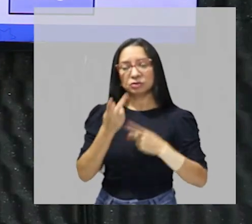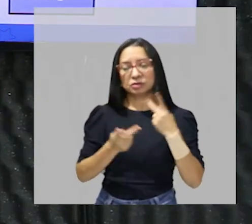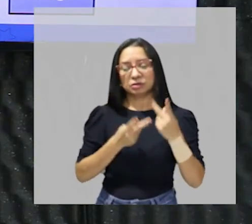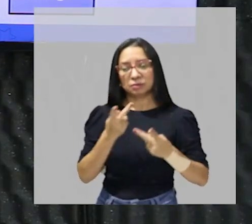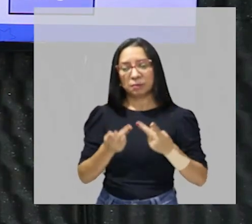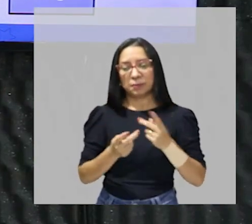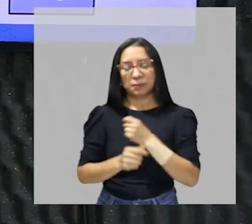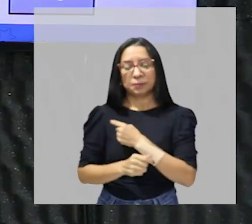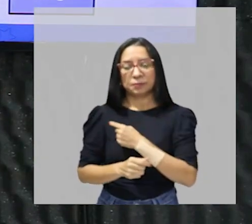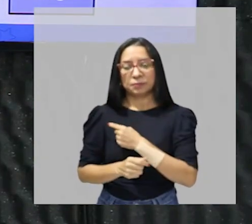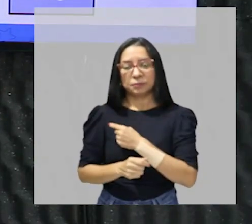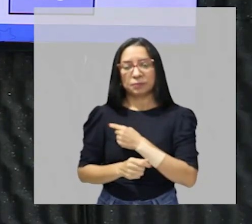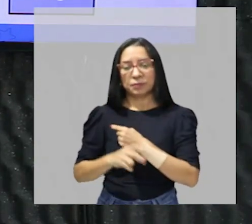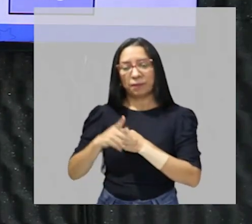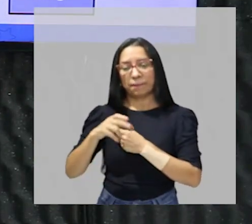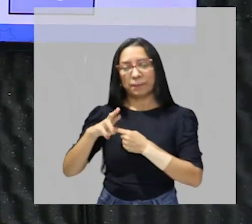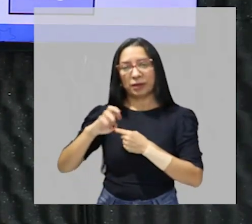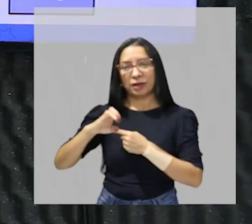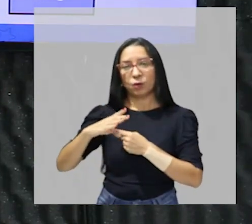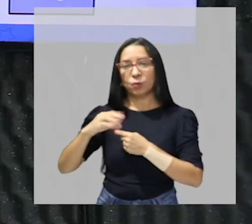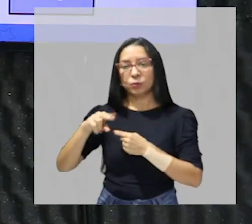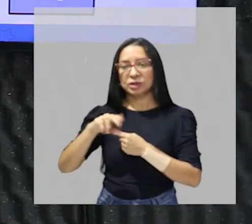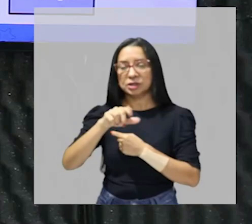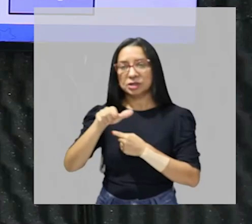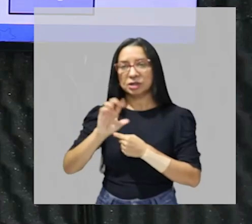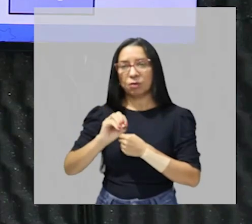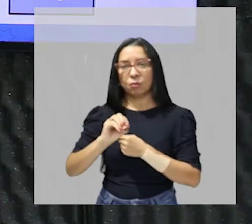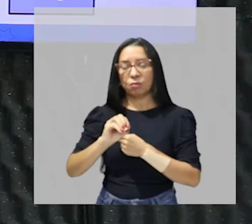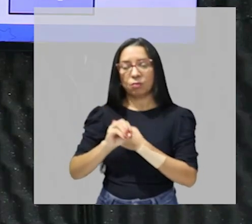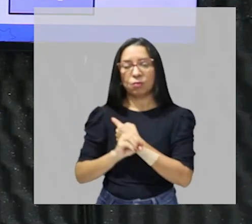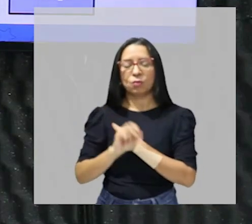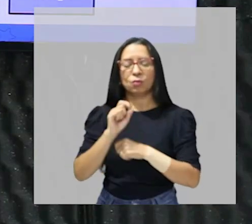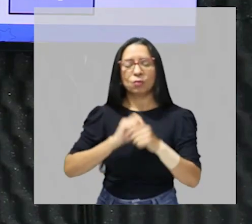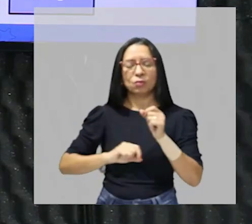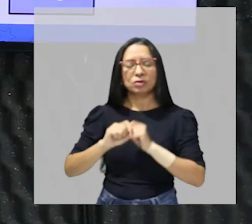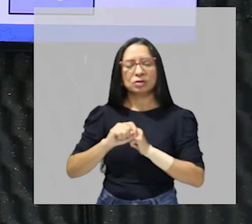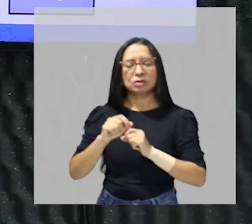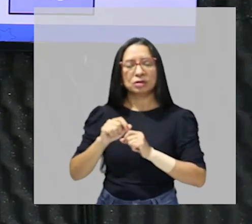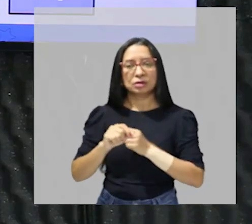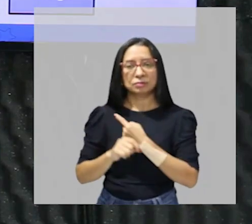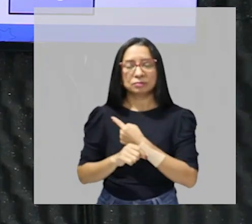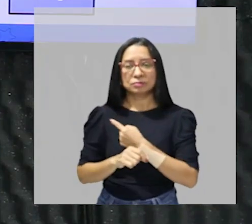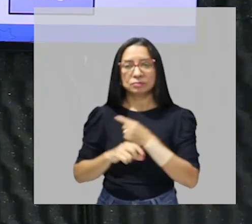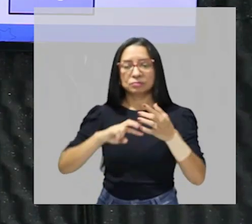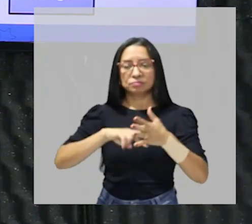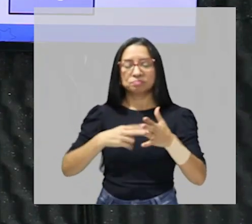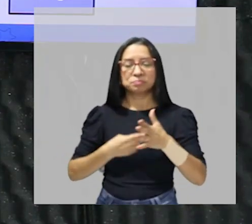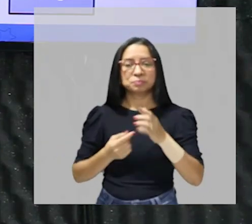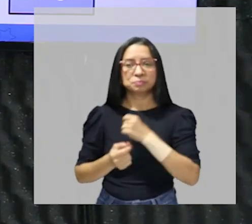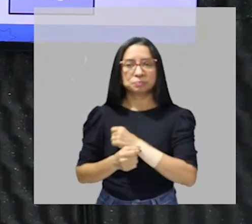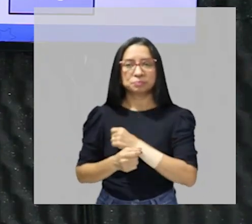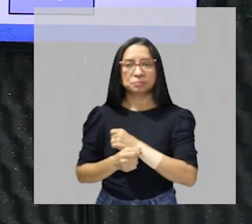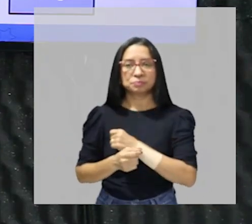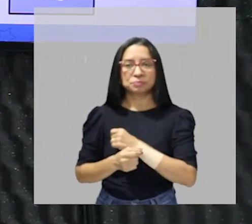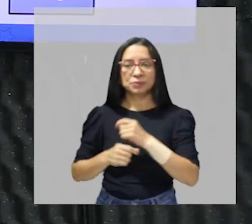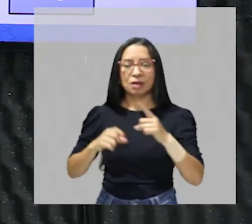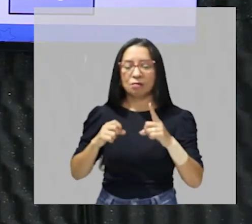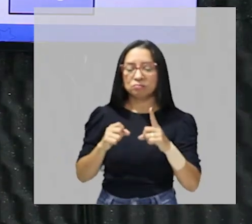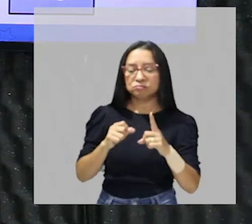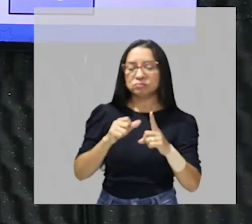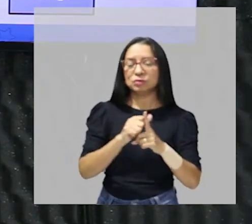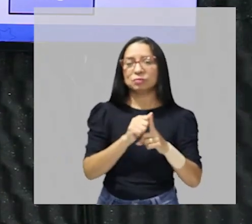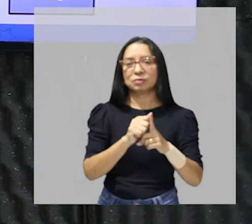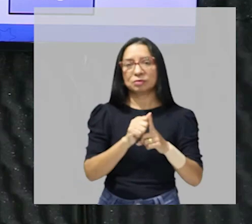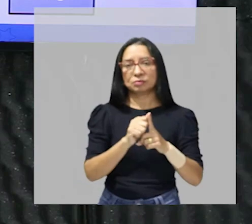lutas de percussão. Exemplo de lutas de percussão. O que é uma luta de percussão? Percussão é golpear o